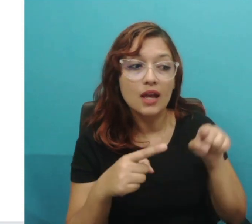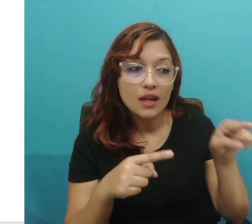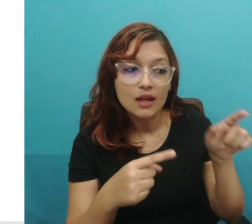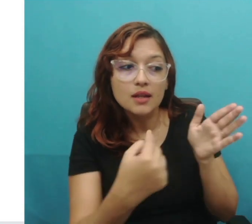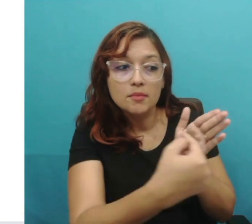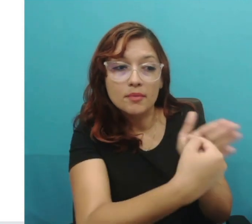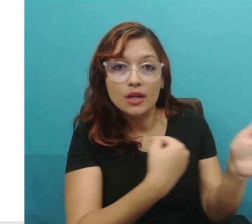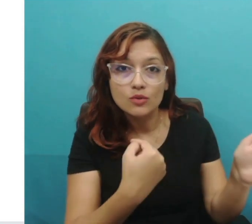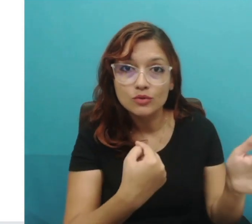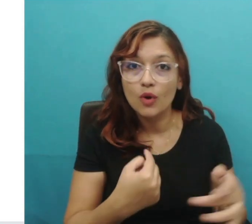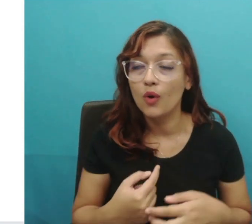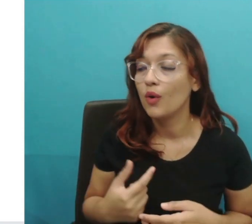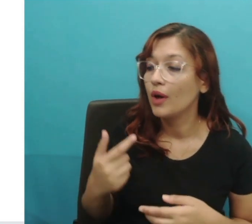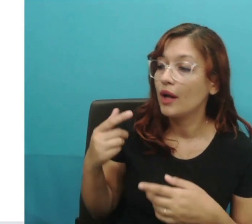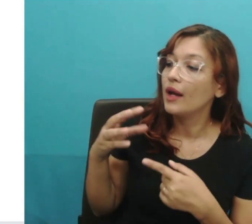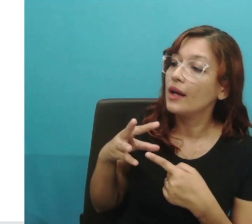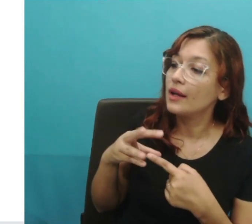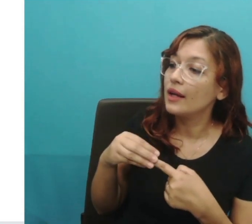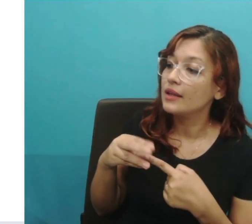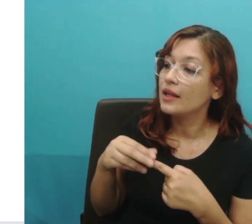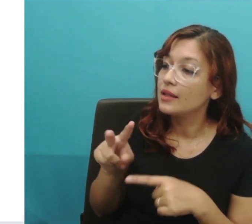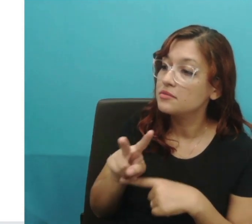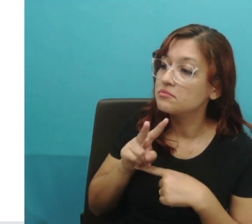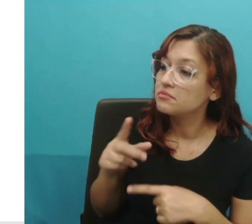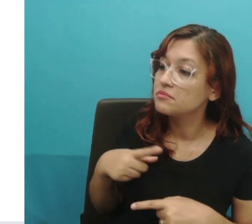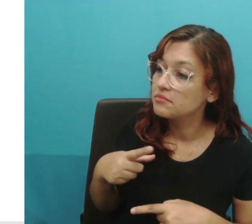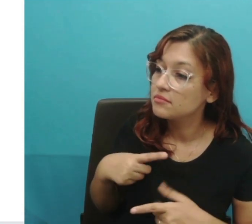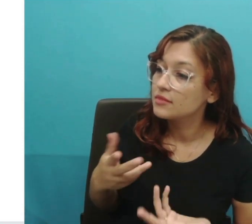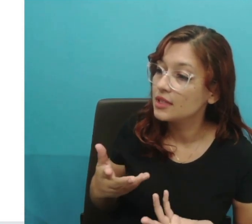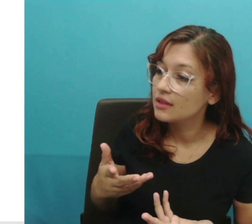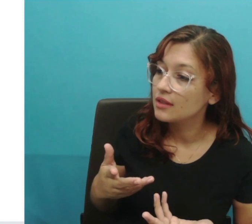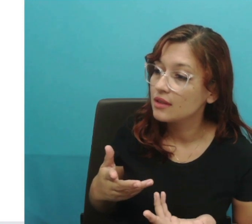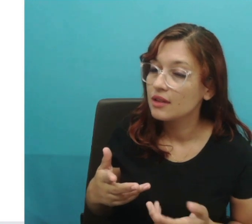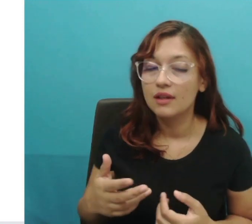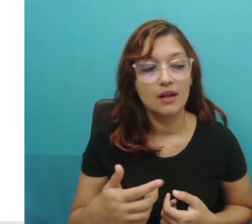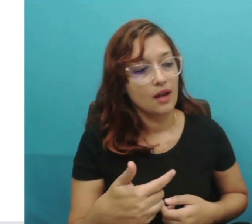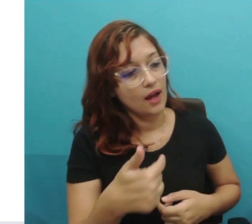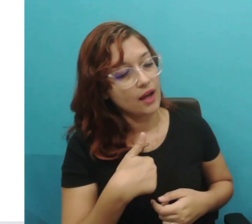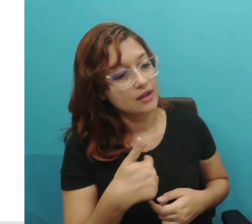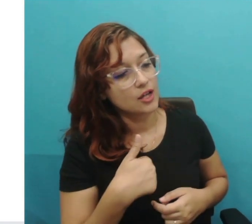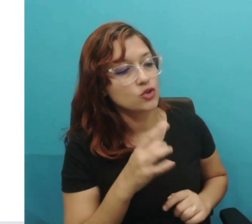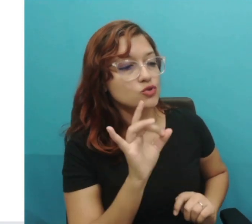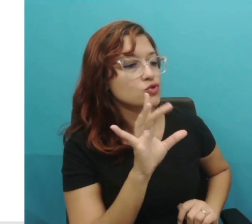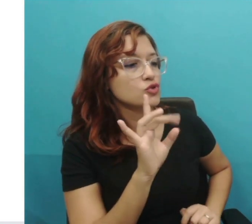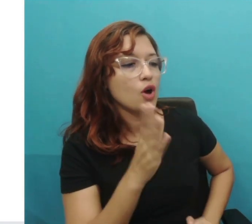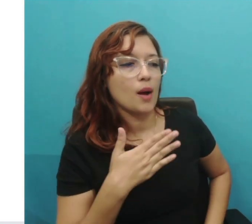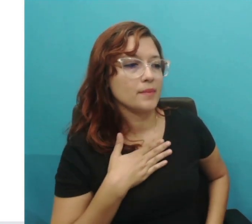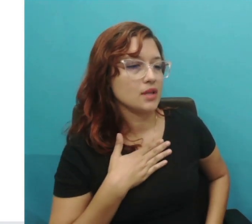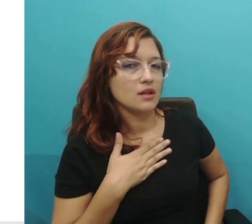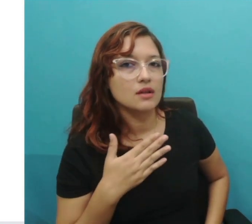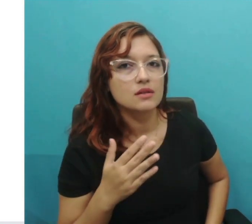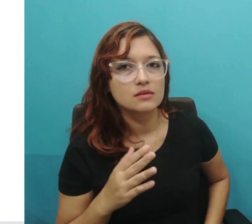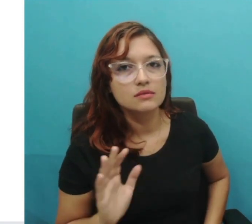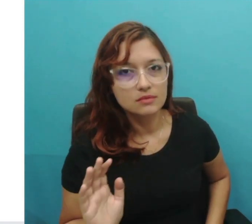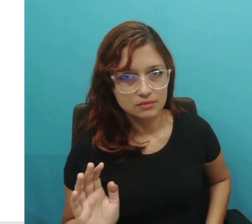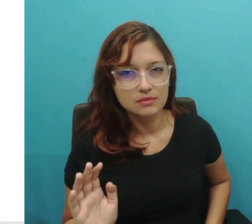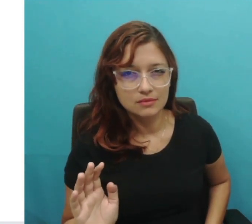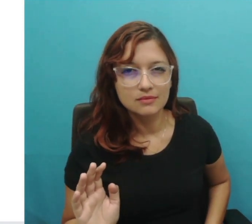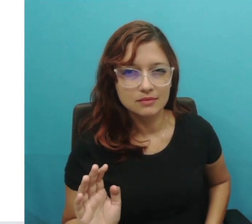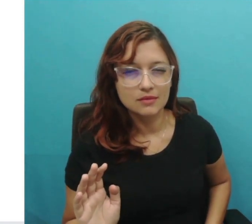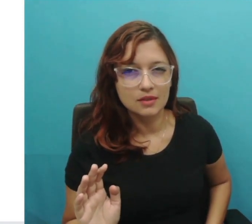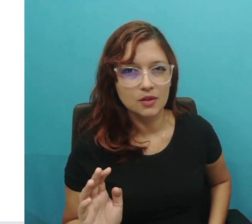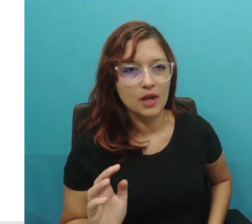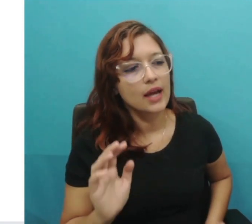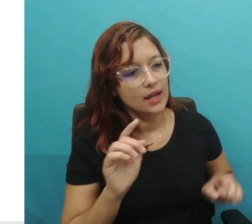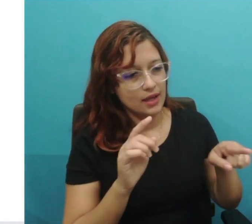Eu não preciso falar só a minha caneta, porque a pessoa já perguntou: você tem uma caneta? Aí eu digo só a minha.